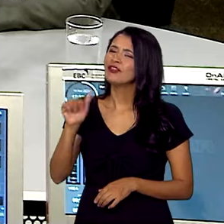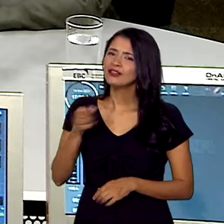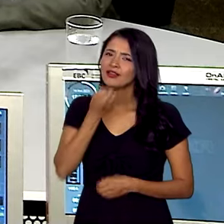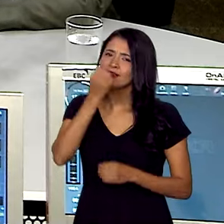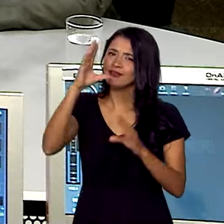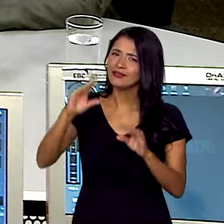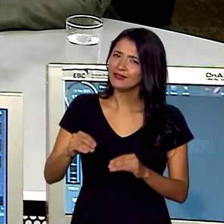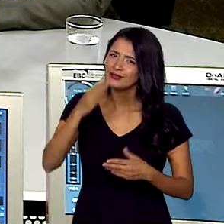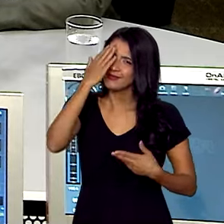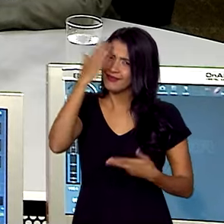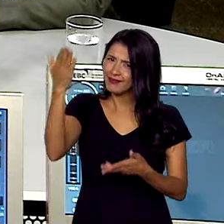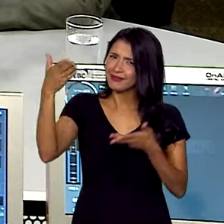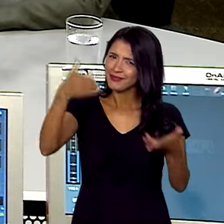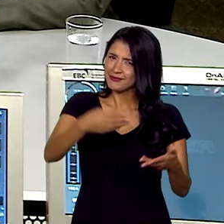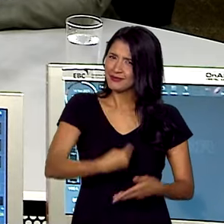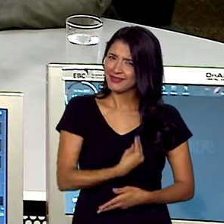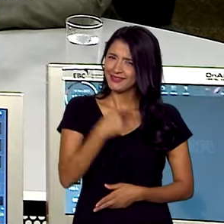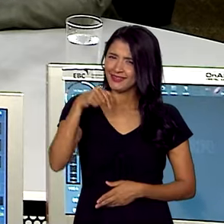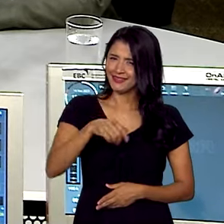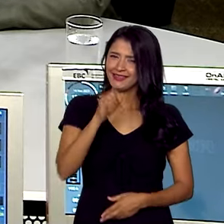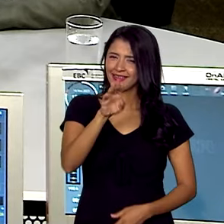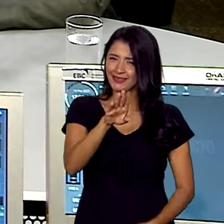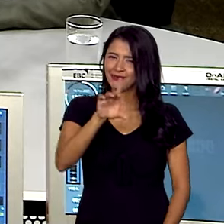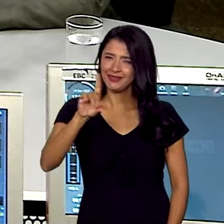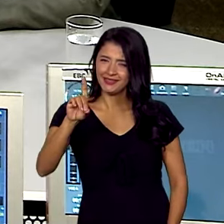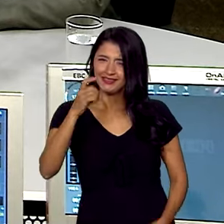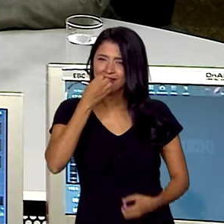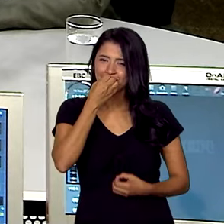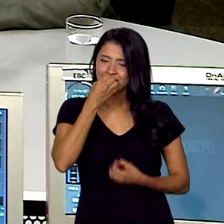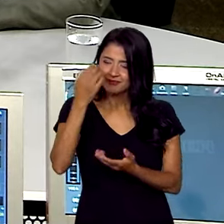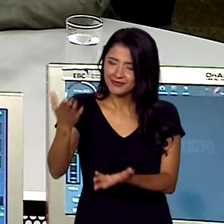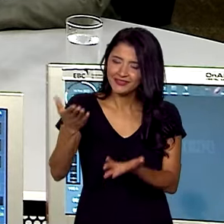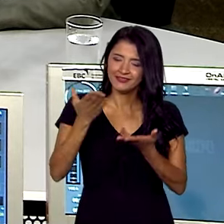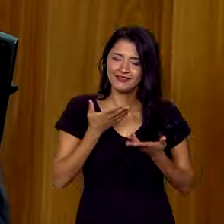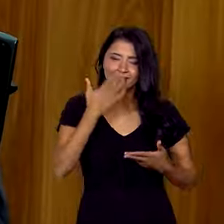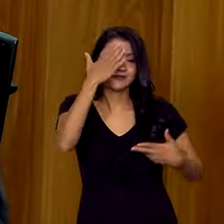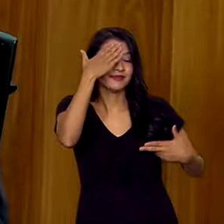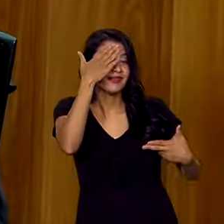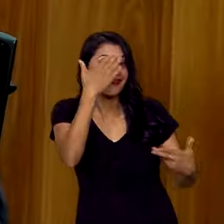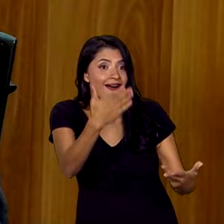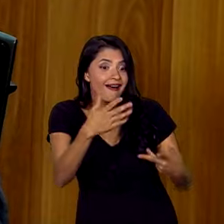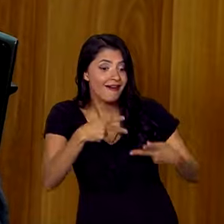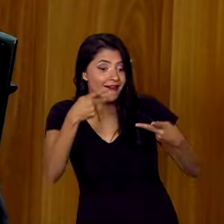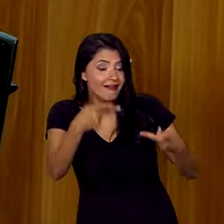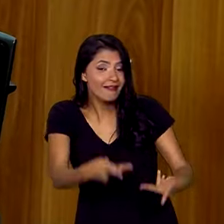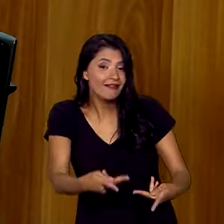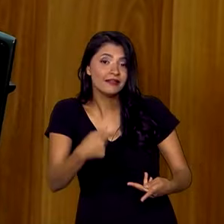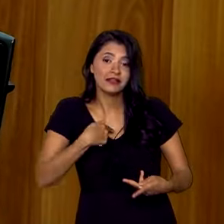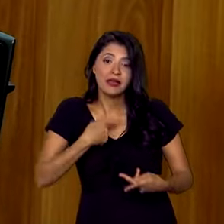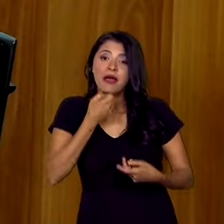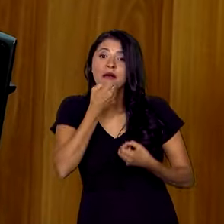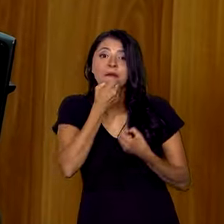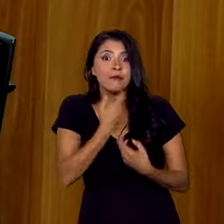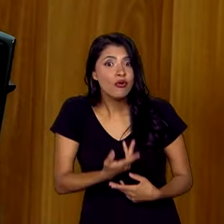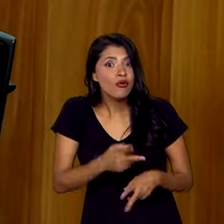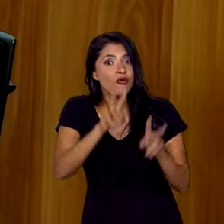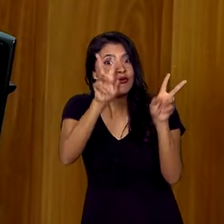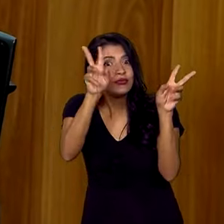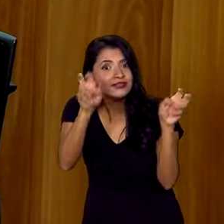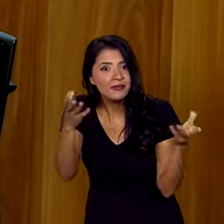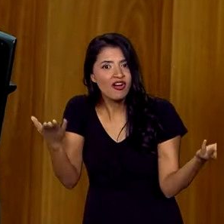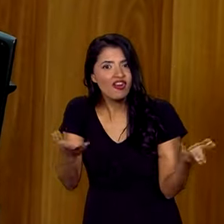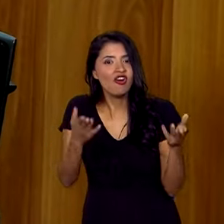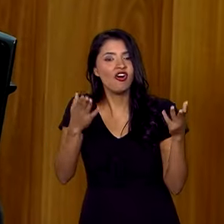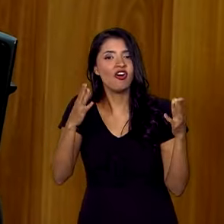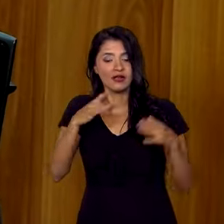muito obrigado pela sua presença aqui no Brasil em dia seja bem-vindo muito obrigado pelo convite muito bom a gente poder falar sobre Cuidado integral